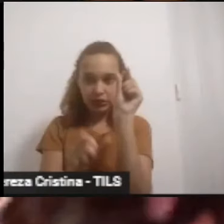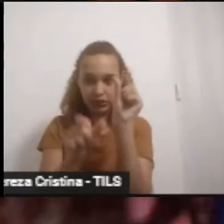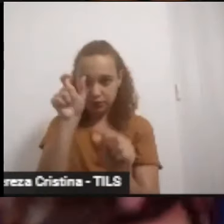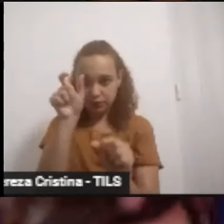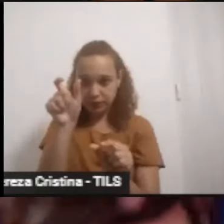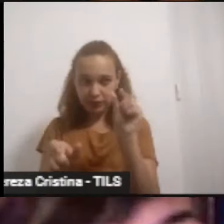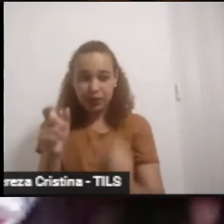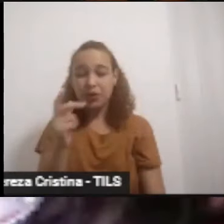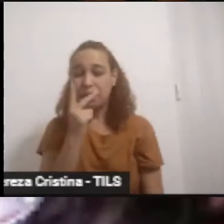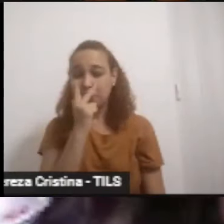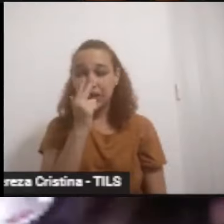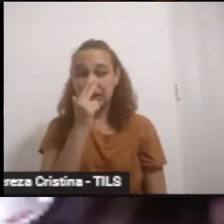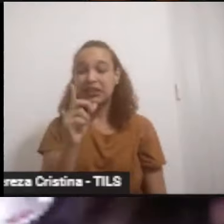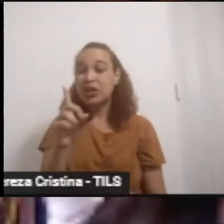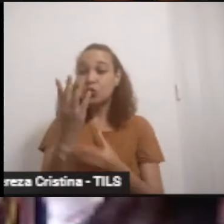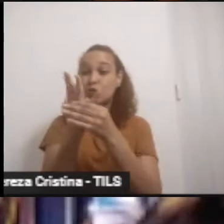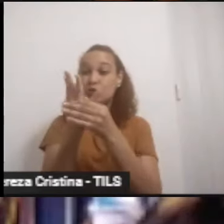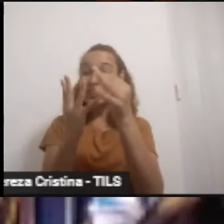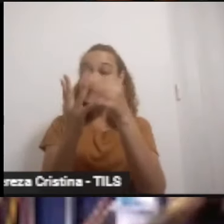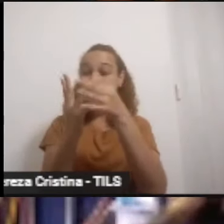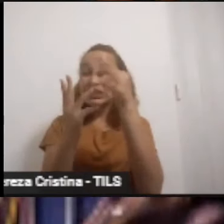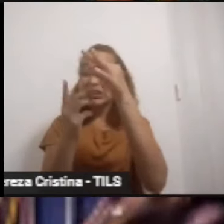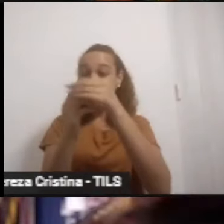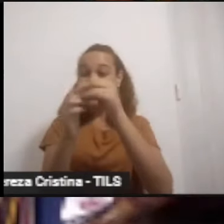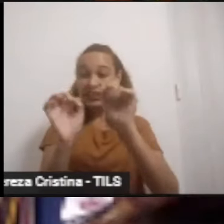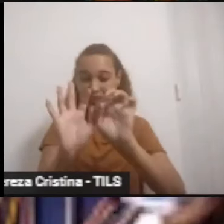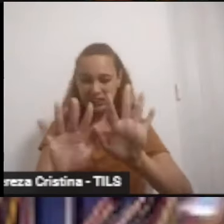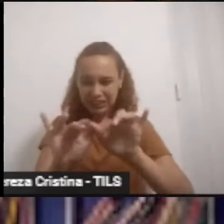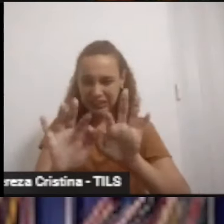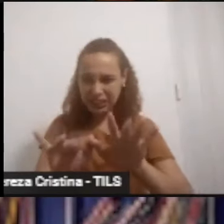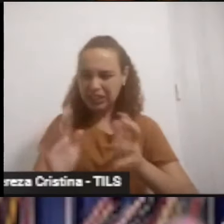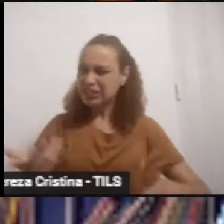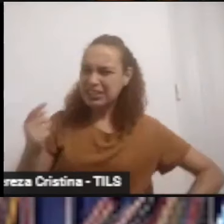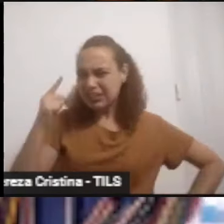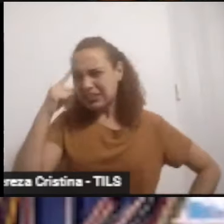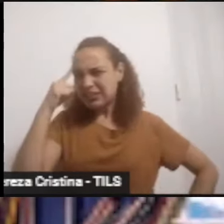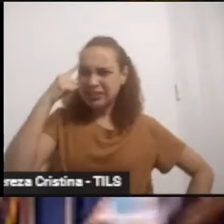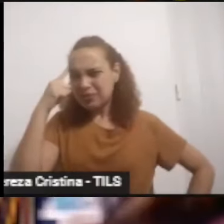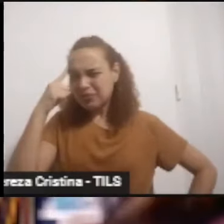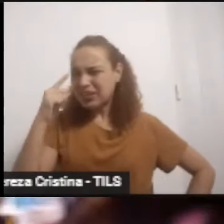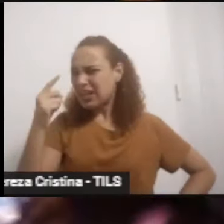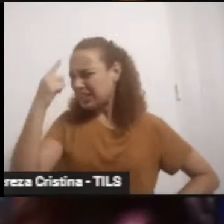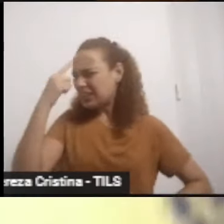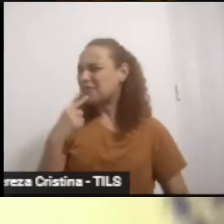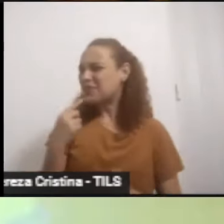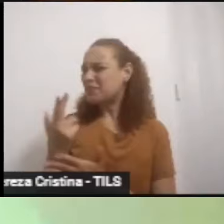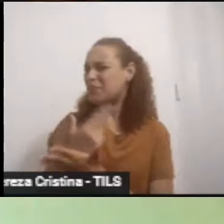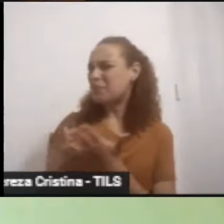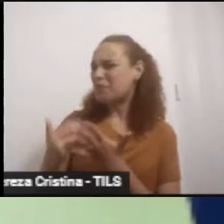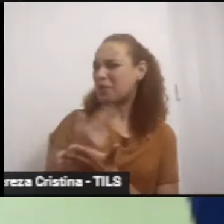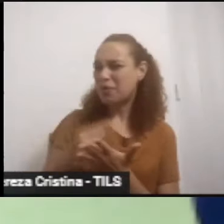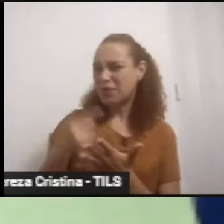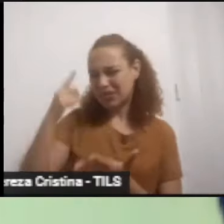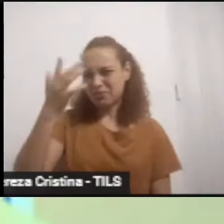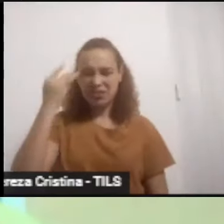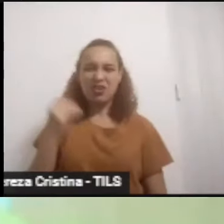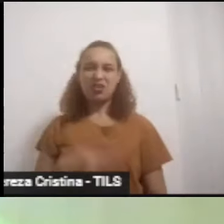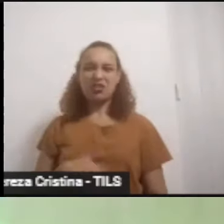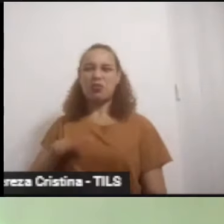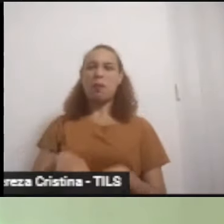quase. Eu fiquei pirando, eu falei, será que a Bruna queria dizer que tá assim, ó, chegando com o pé na janela, tchá, a coisa tá feia. Foi